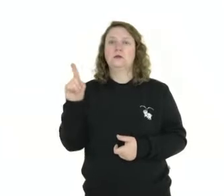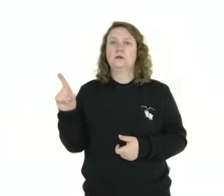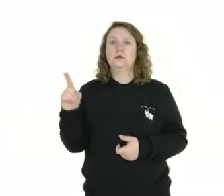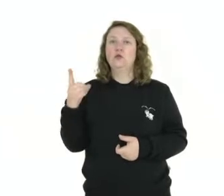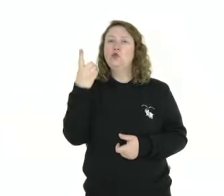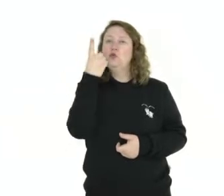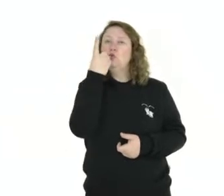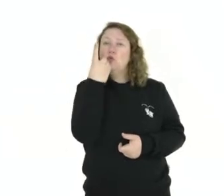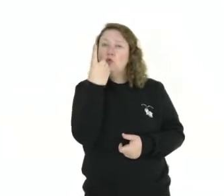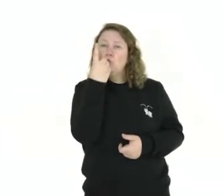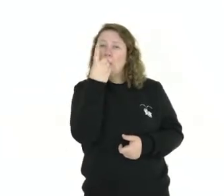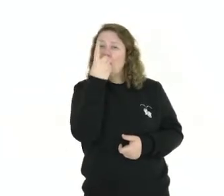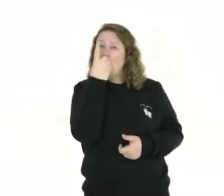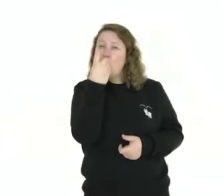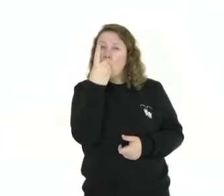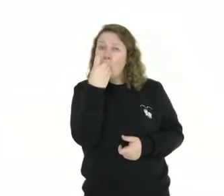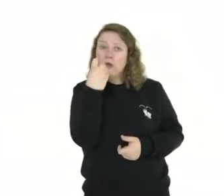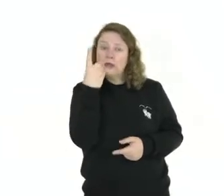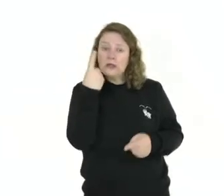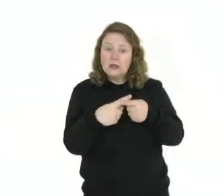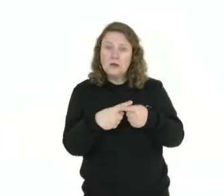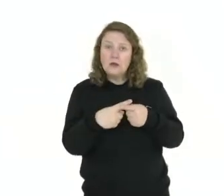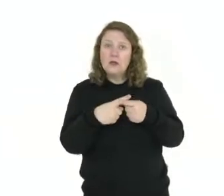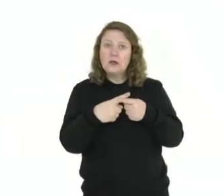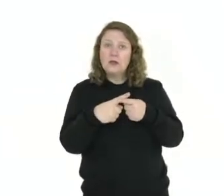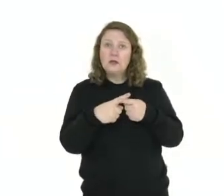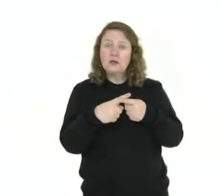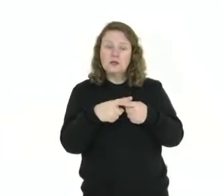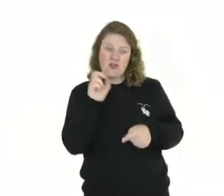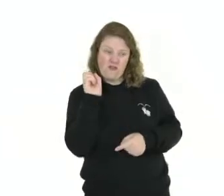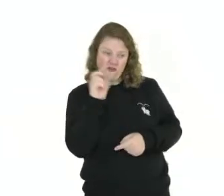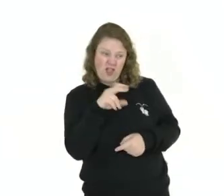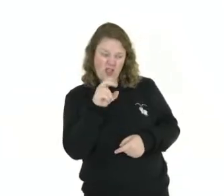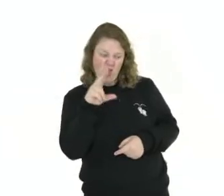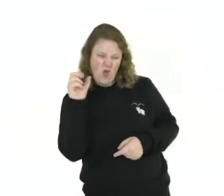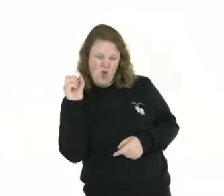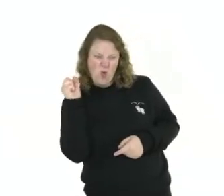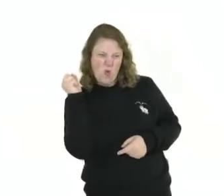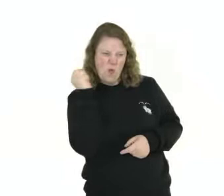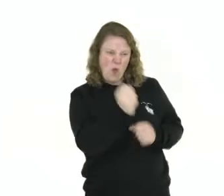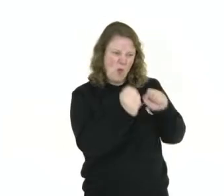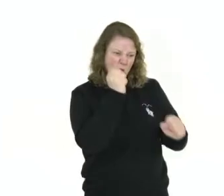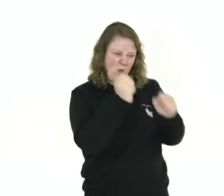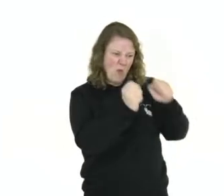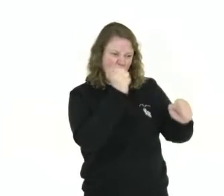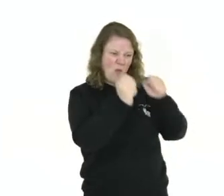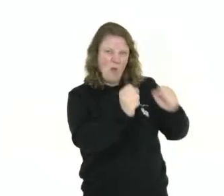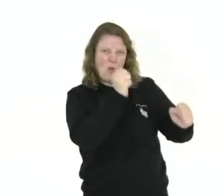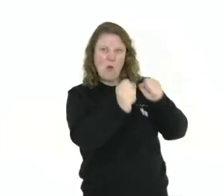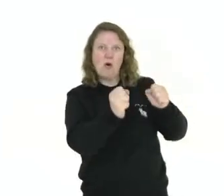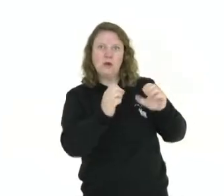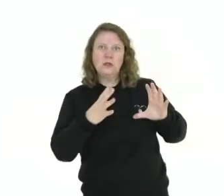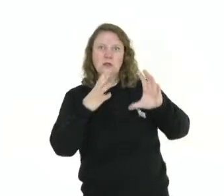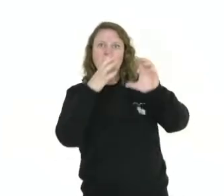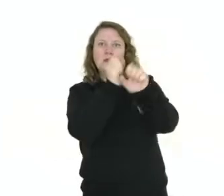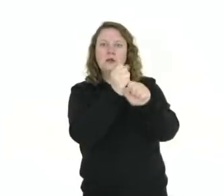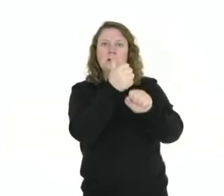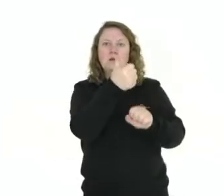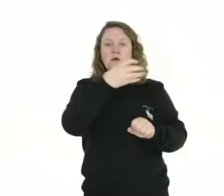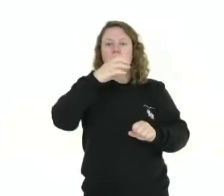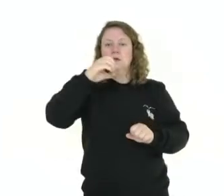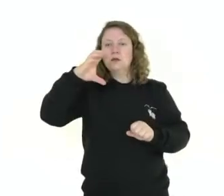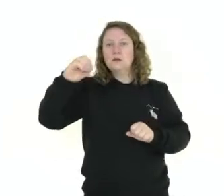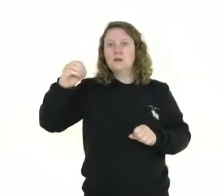só picada dela contém veneno suficiente para matar mais de 100 pessoas ou